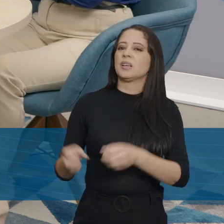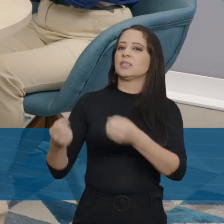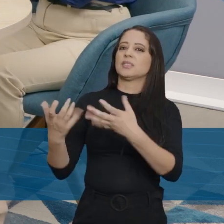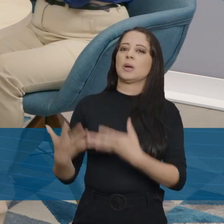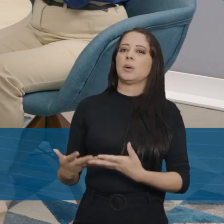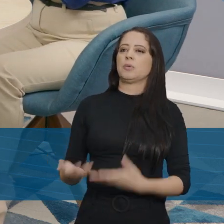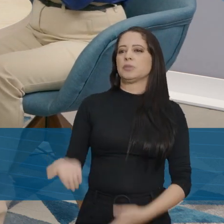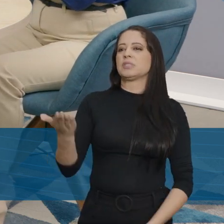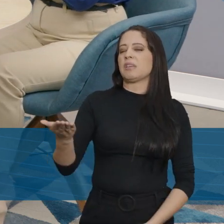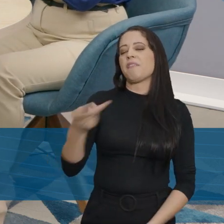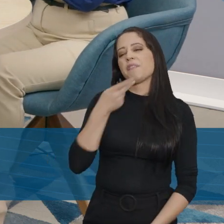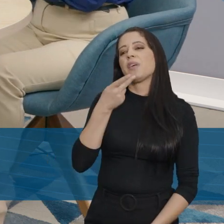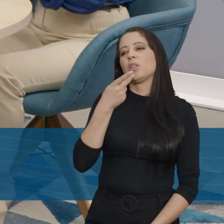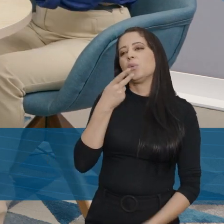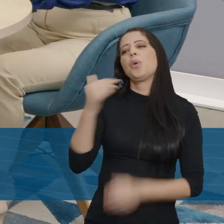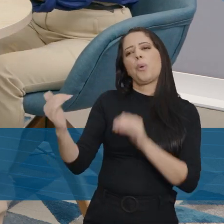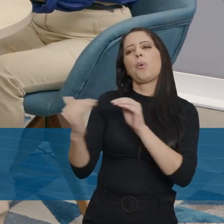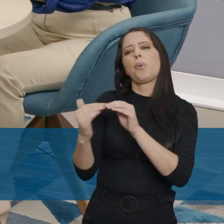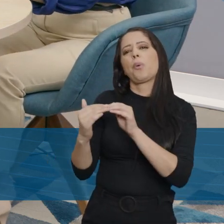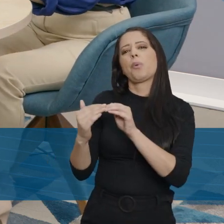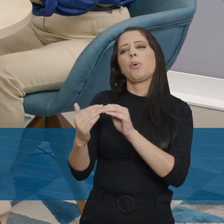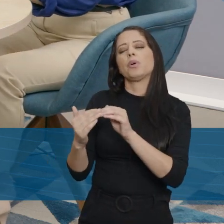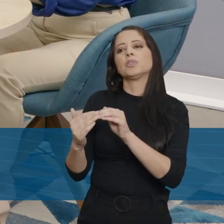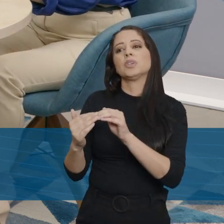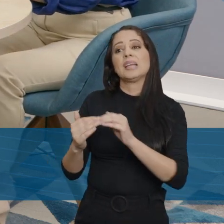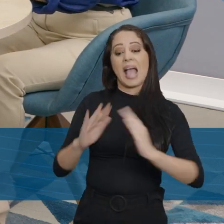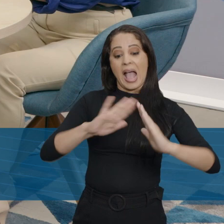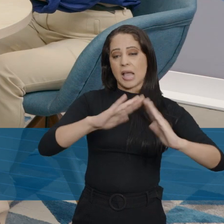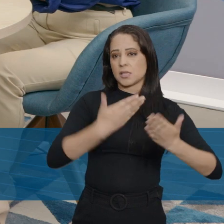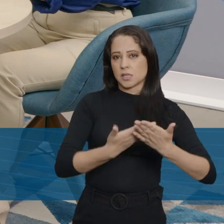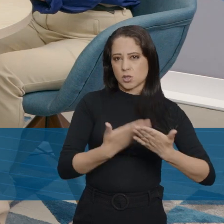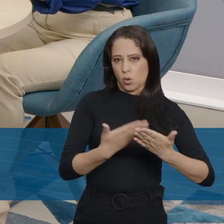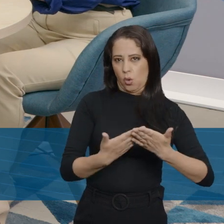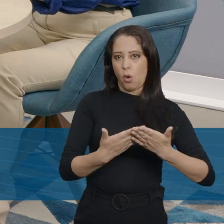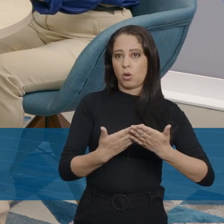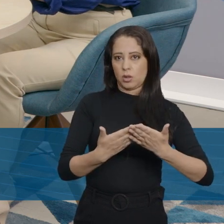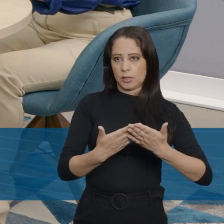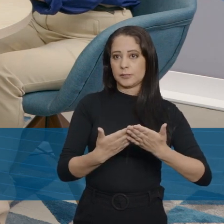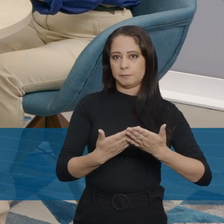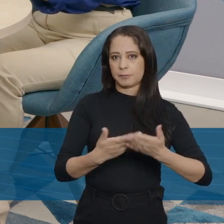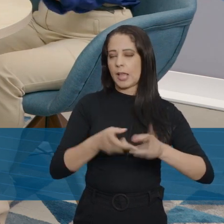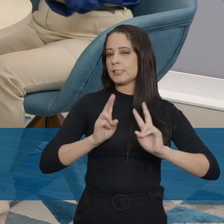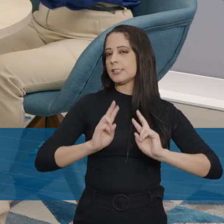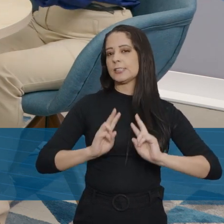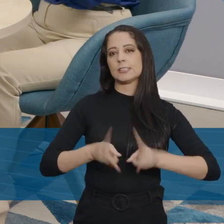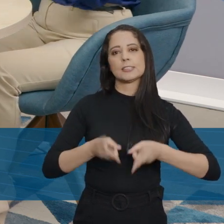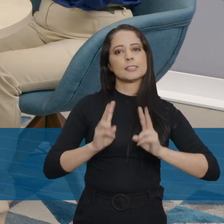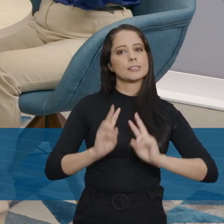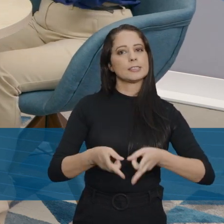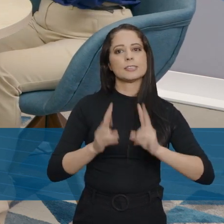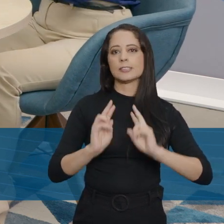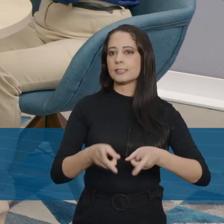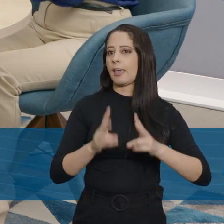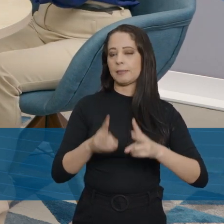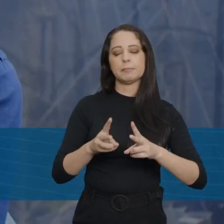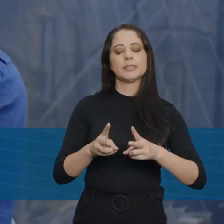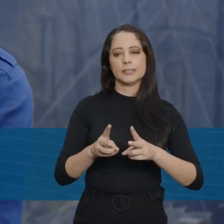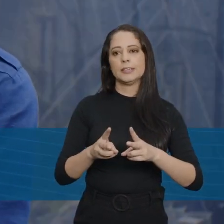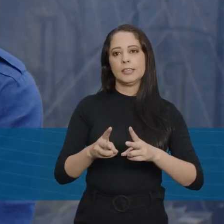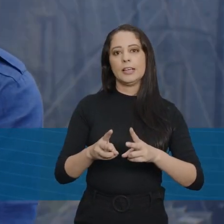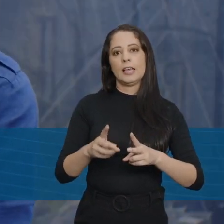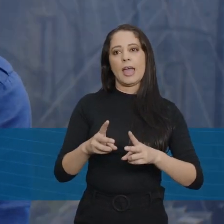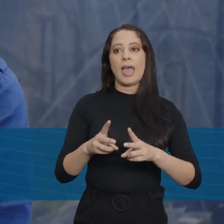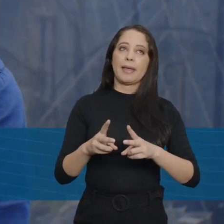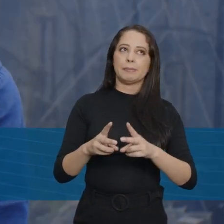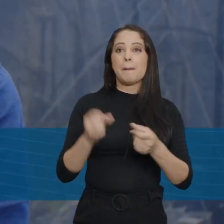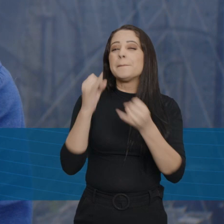bastante dos que você colocou, Patrícia, porque a gente percebe que a escola, ela é sei lá, uma maquetinha da